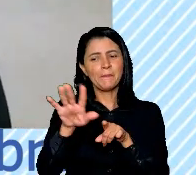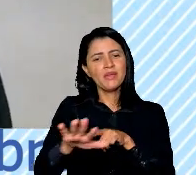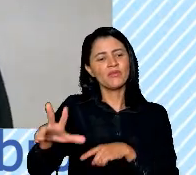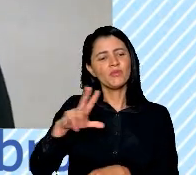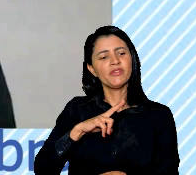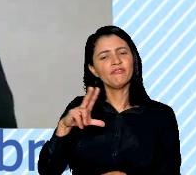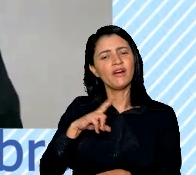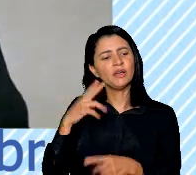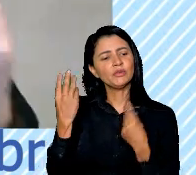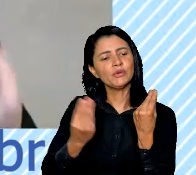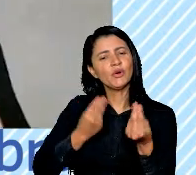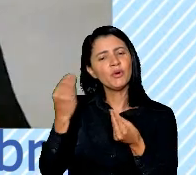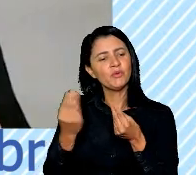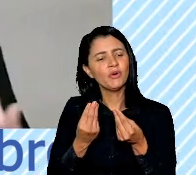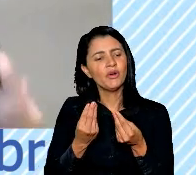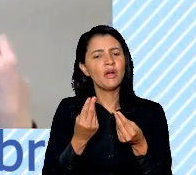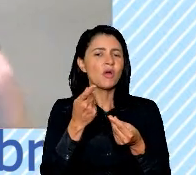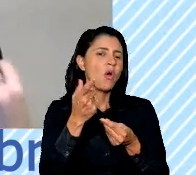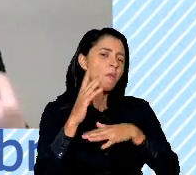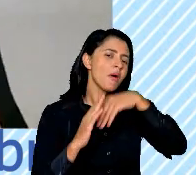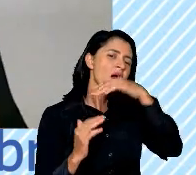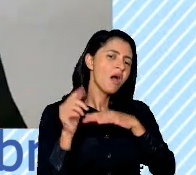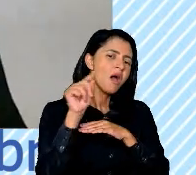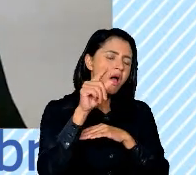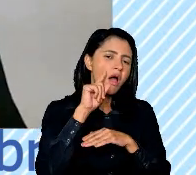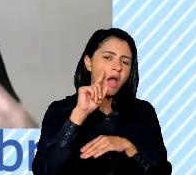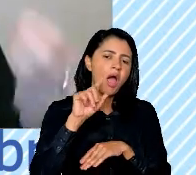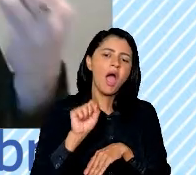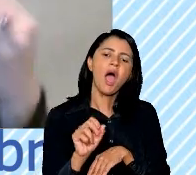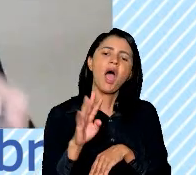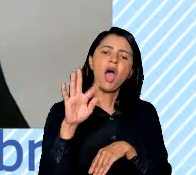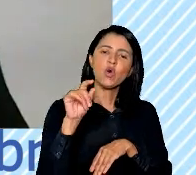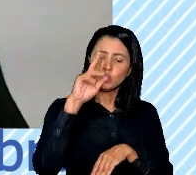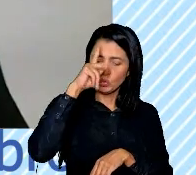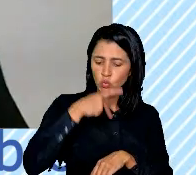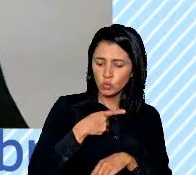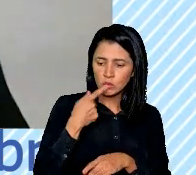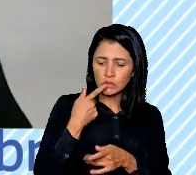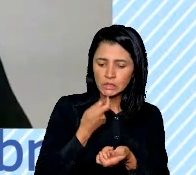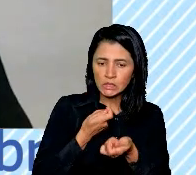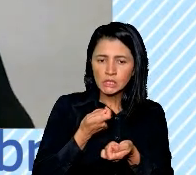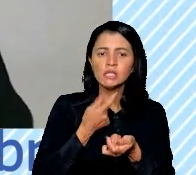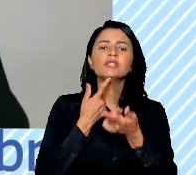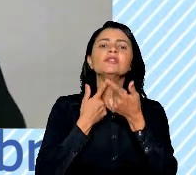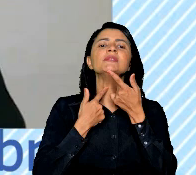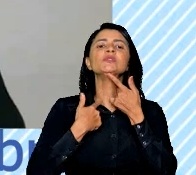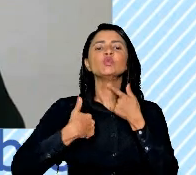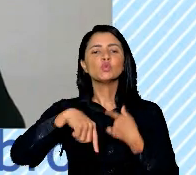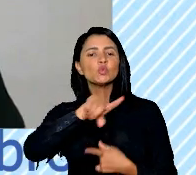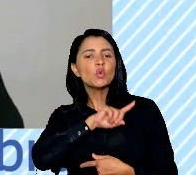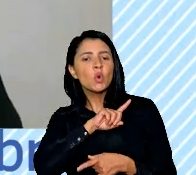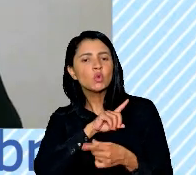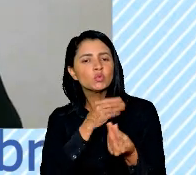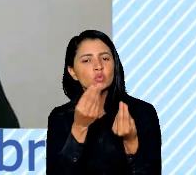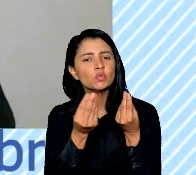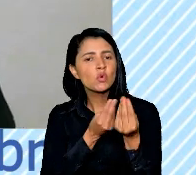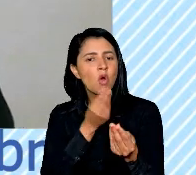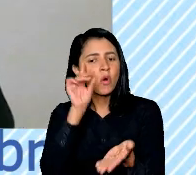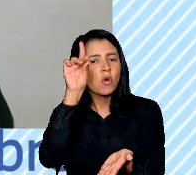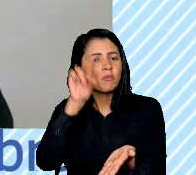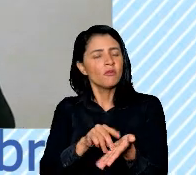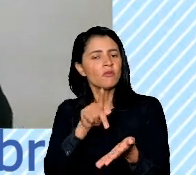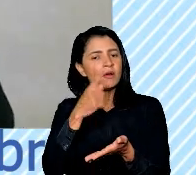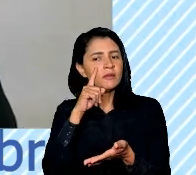privado. Como praticar a autocontenção dos nossos desejos? Como realizar o